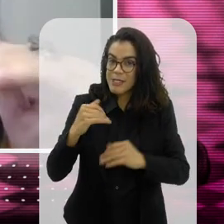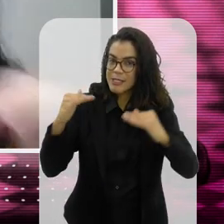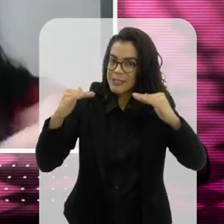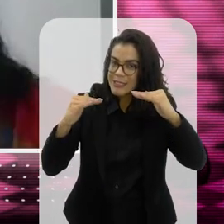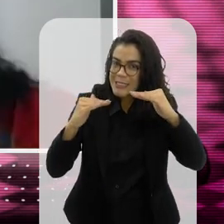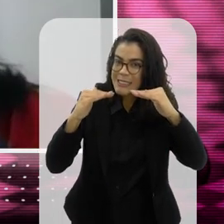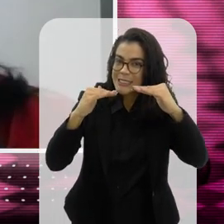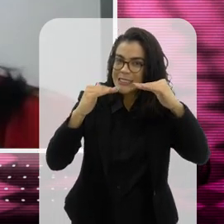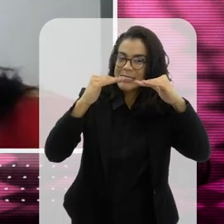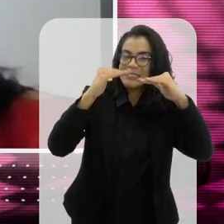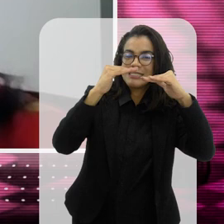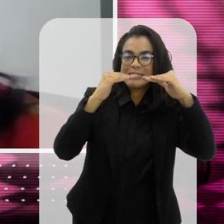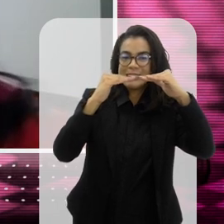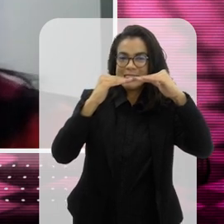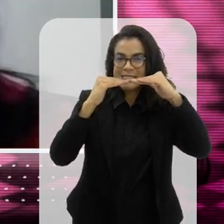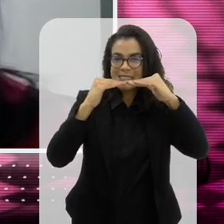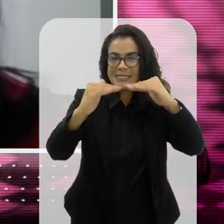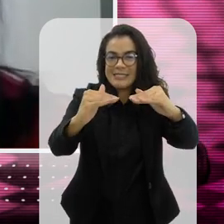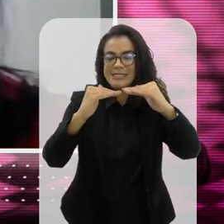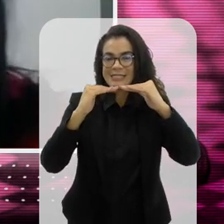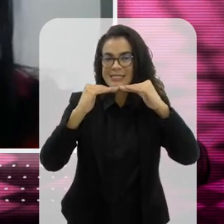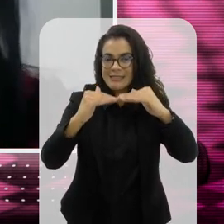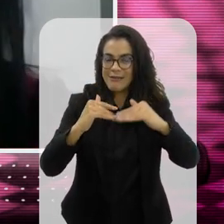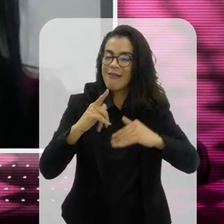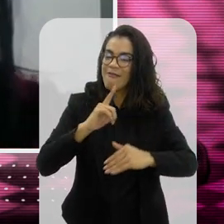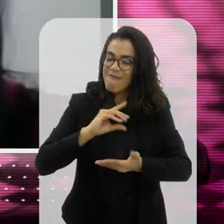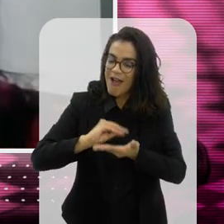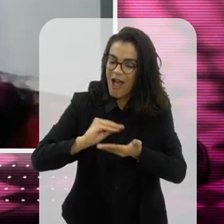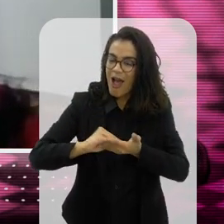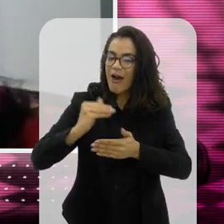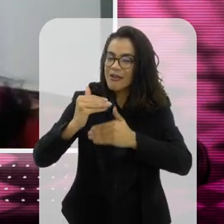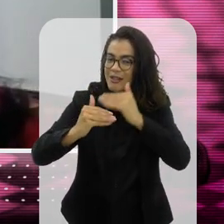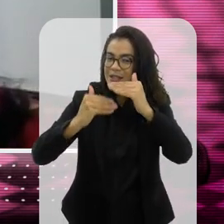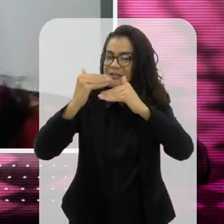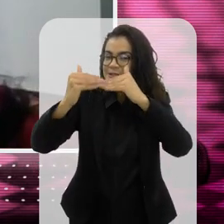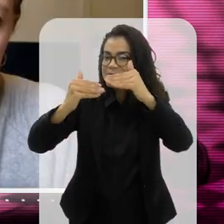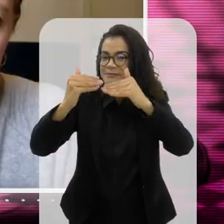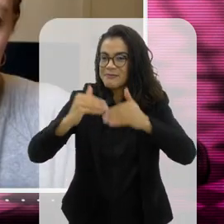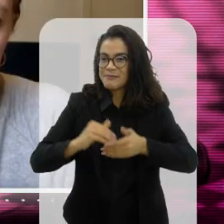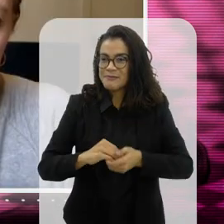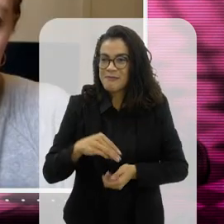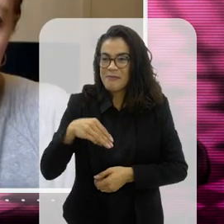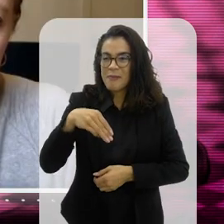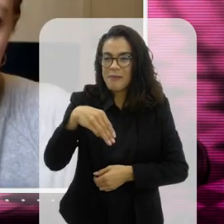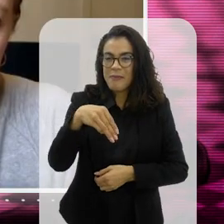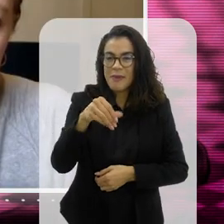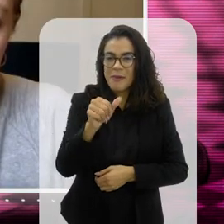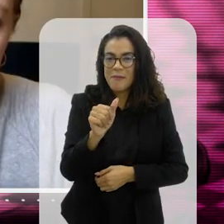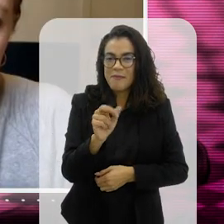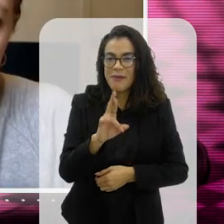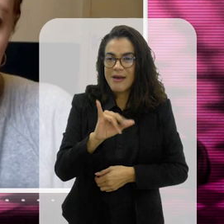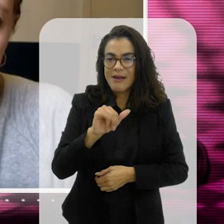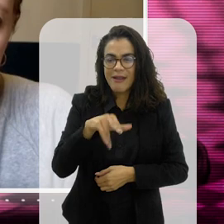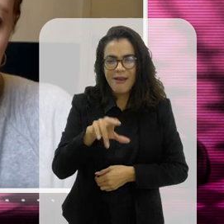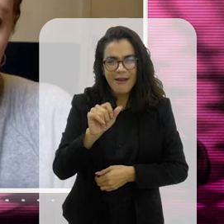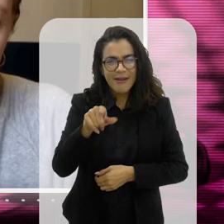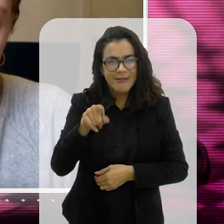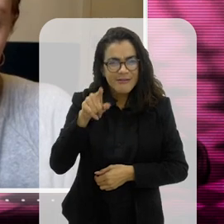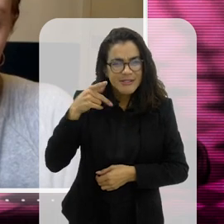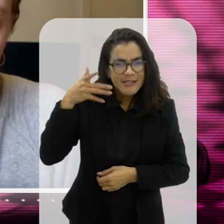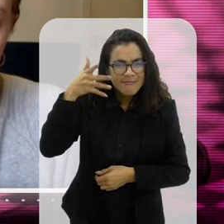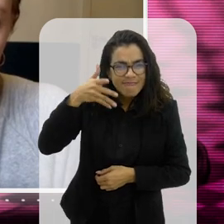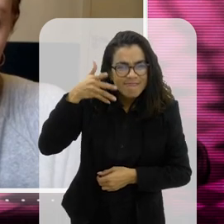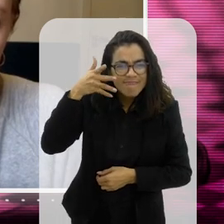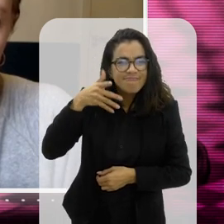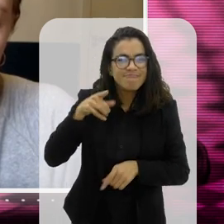tem que estar mais igualitário. Então, ainda tem um caminho aí a percorrer, é o que eu vejo. Mariana, vendo